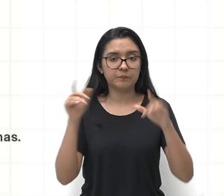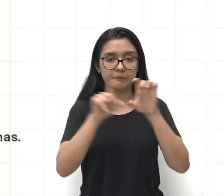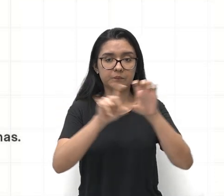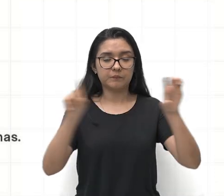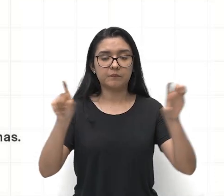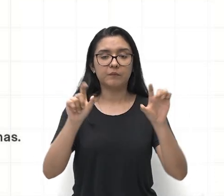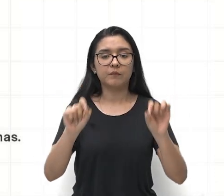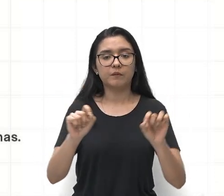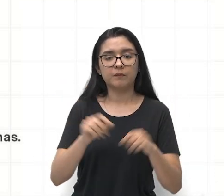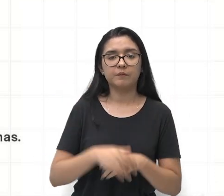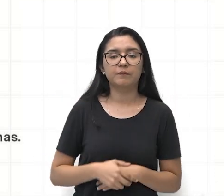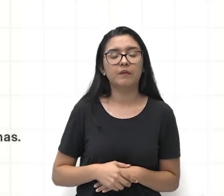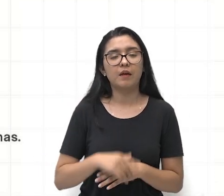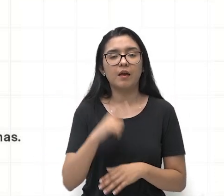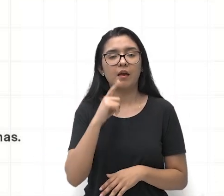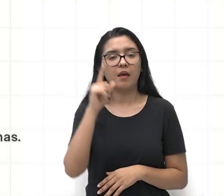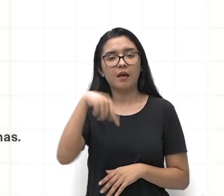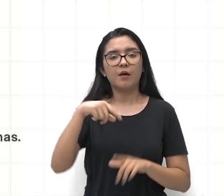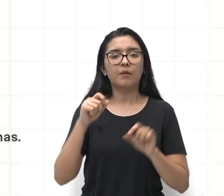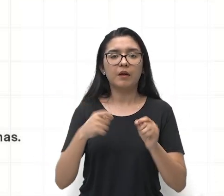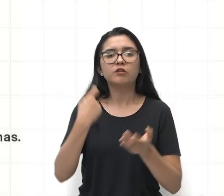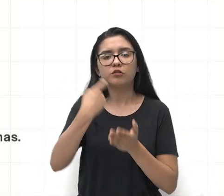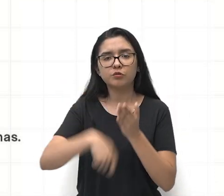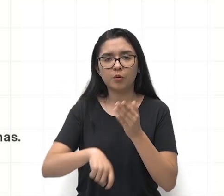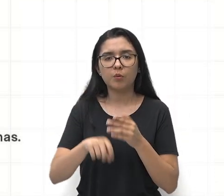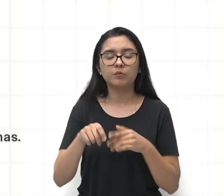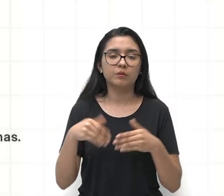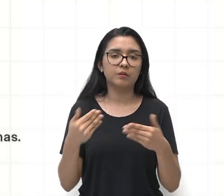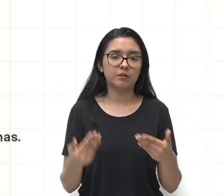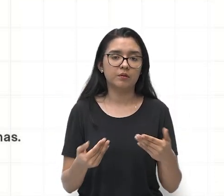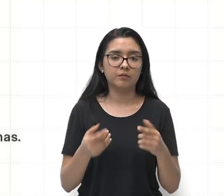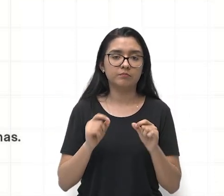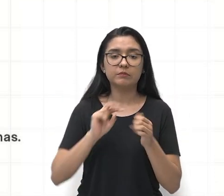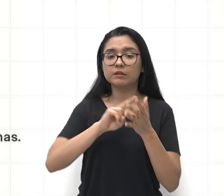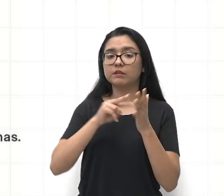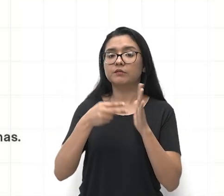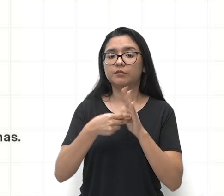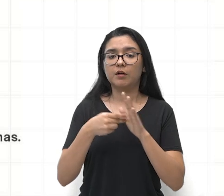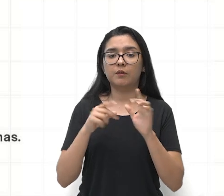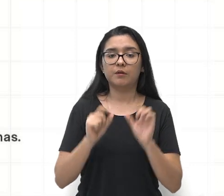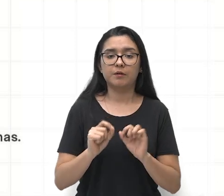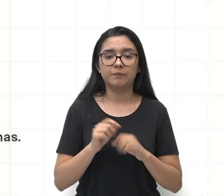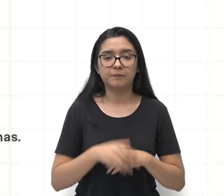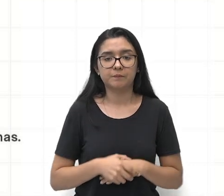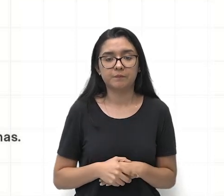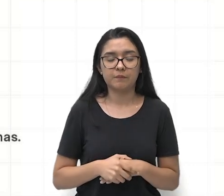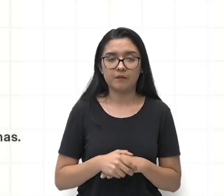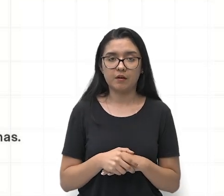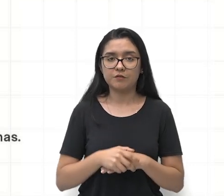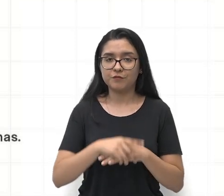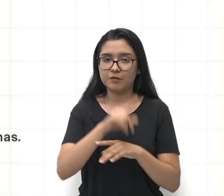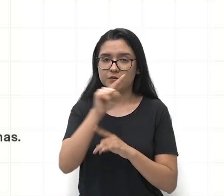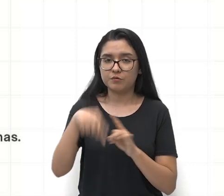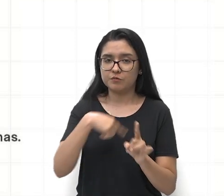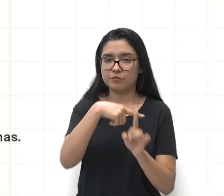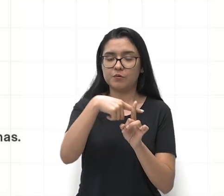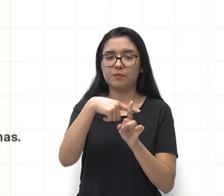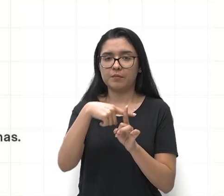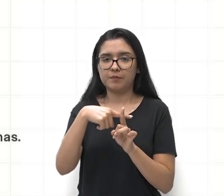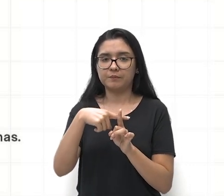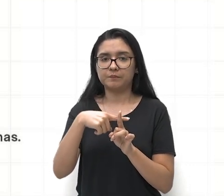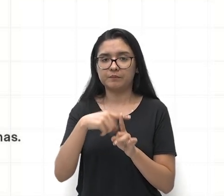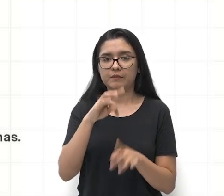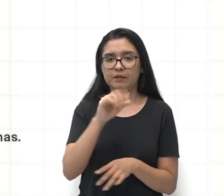trata, né, de um desconto, certo? Significa que ao invés de somarmos ao valor da